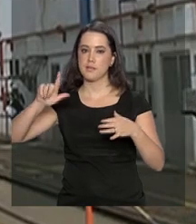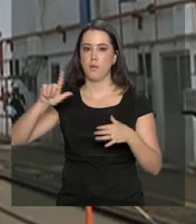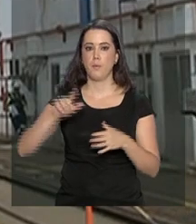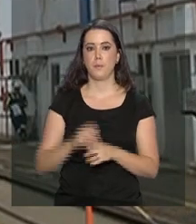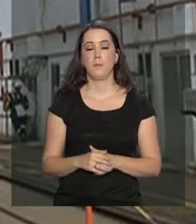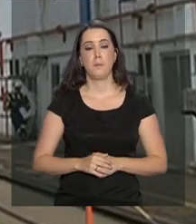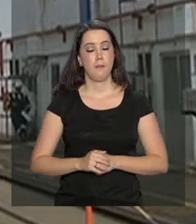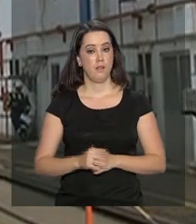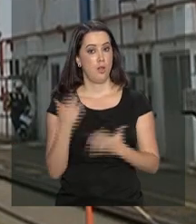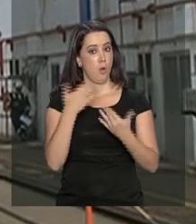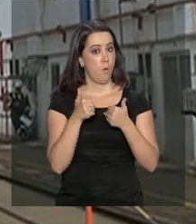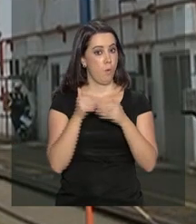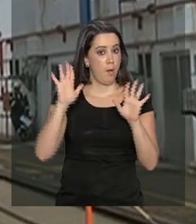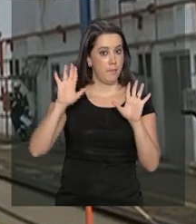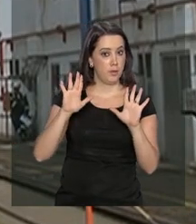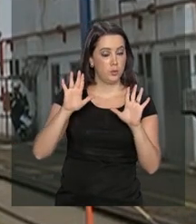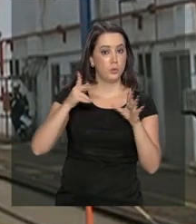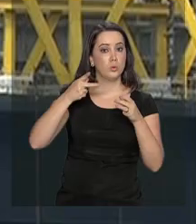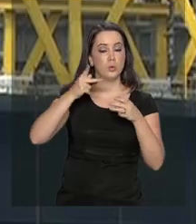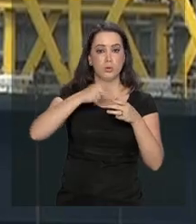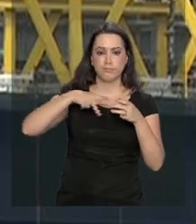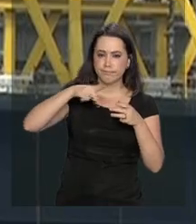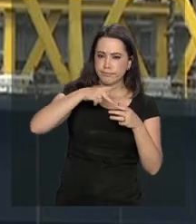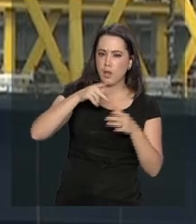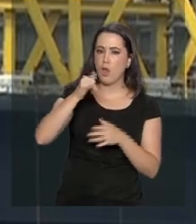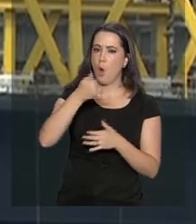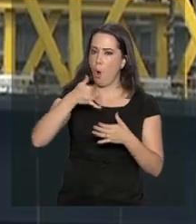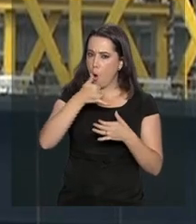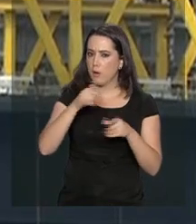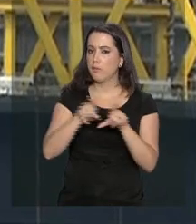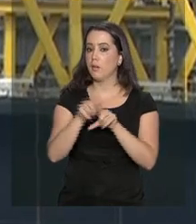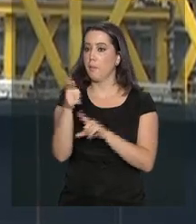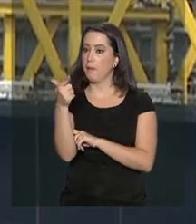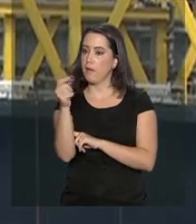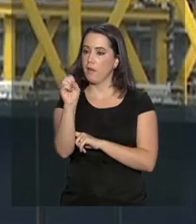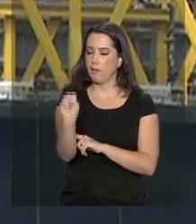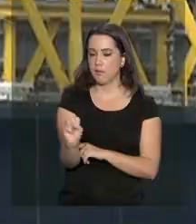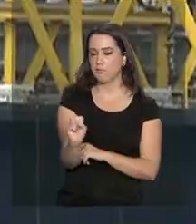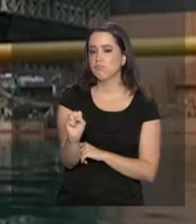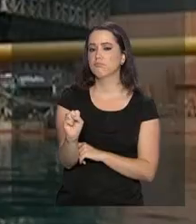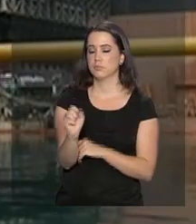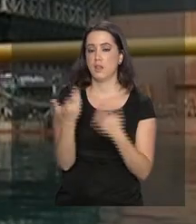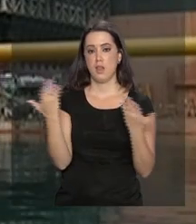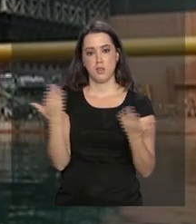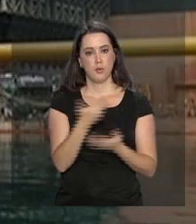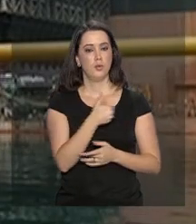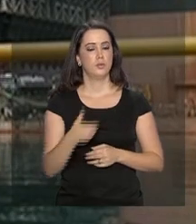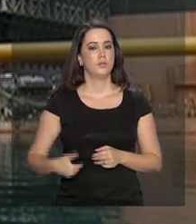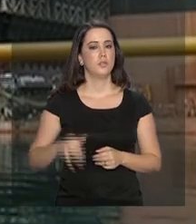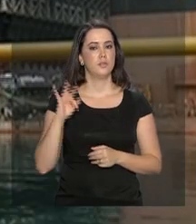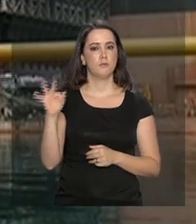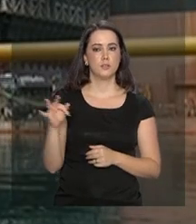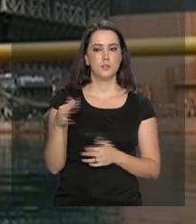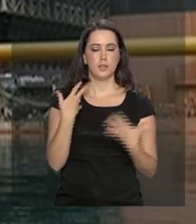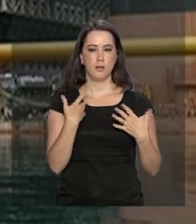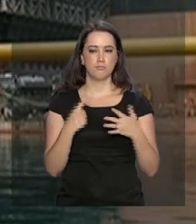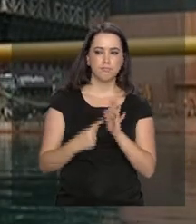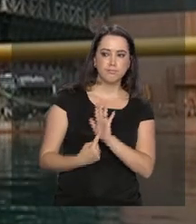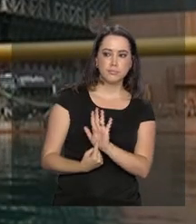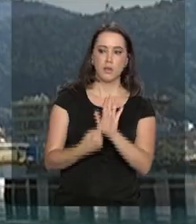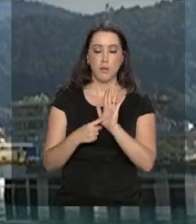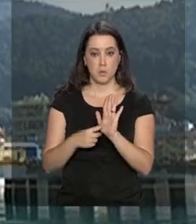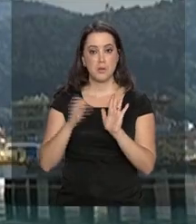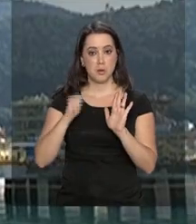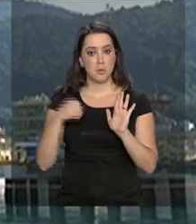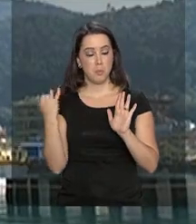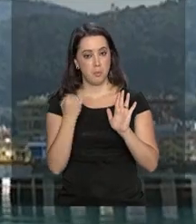com a abertura do mercado de exploração de óleo e gás no país o governo federal tem atraído a participação de empresas estrangeiras